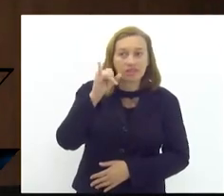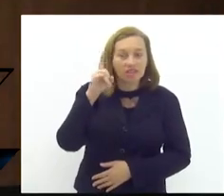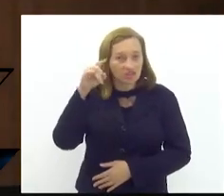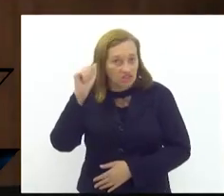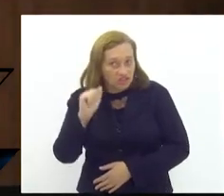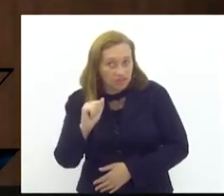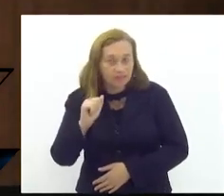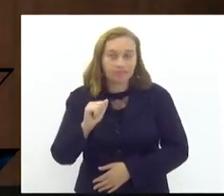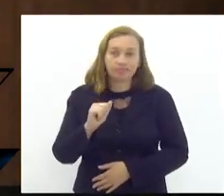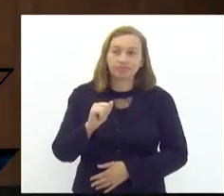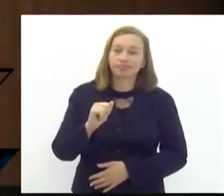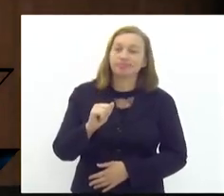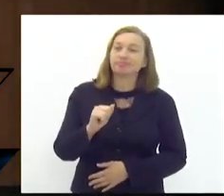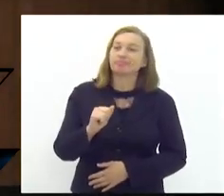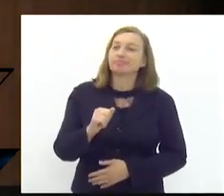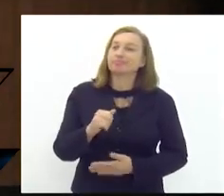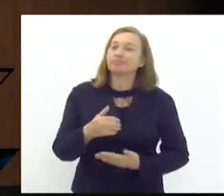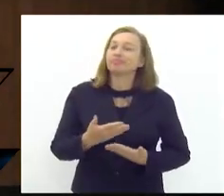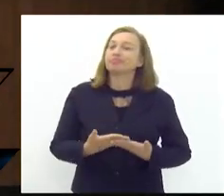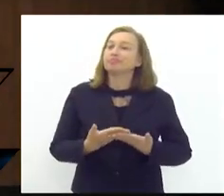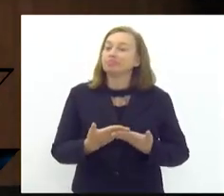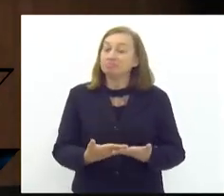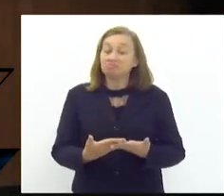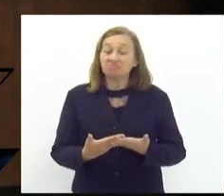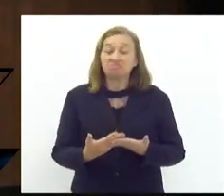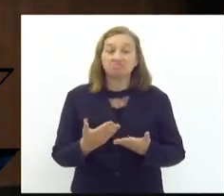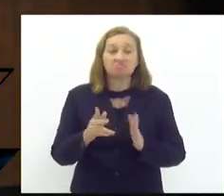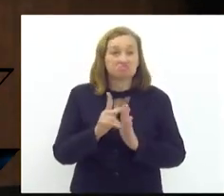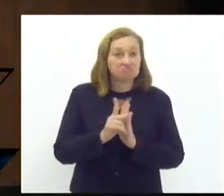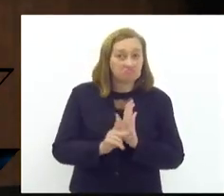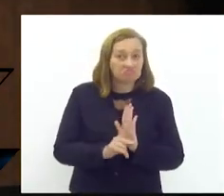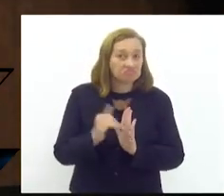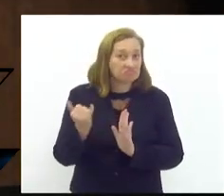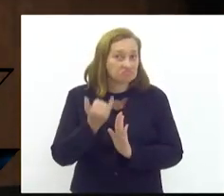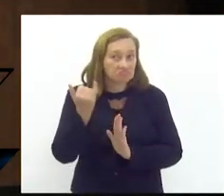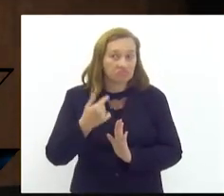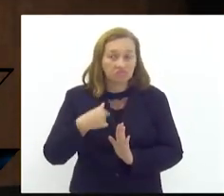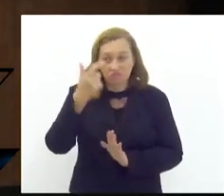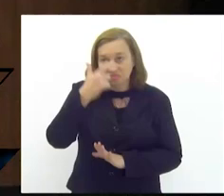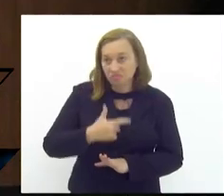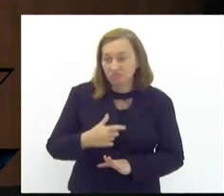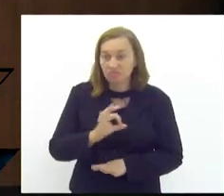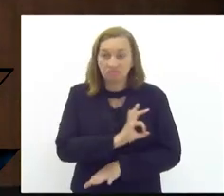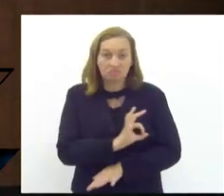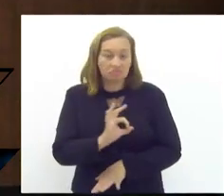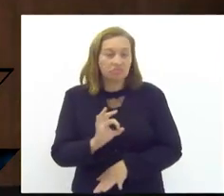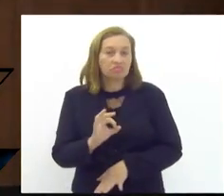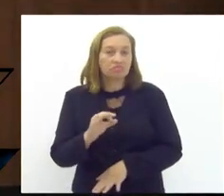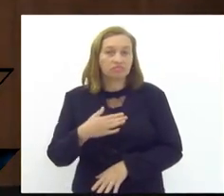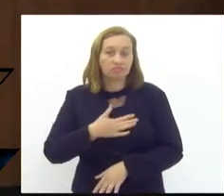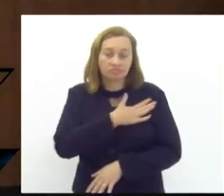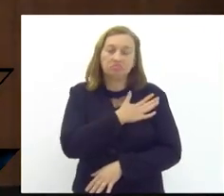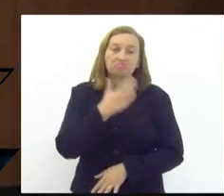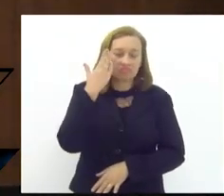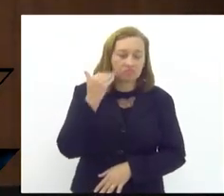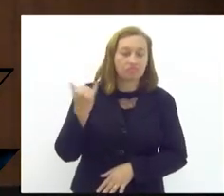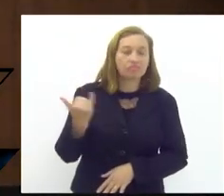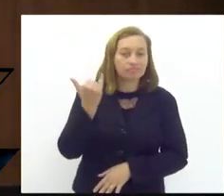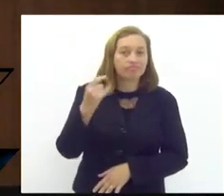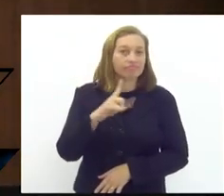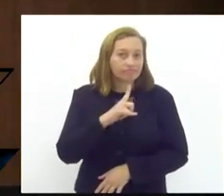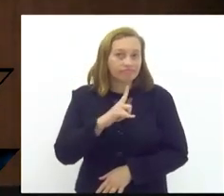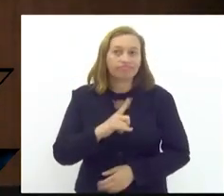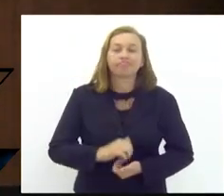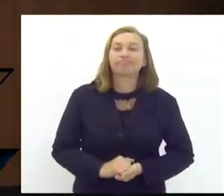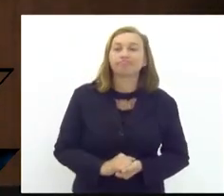que tá encabeçando a esse projeto tão importante eu que sou policial militar sem importância que tem